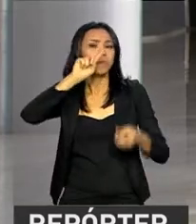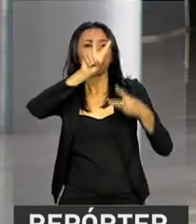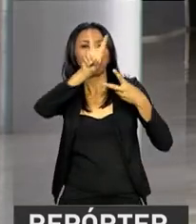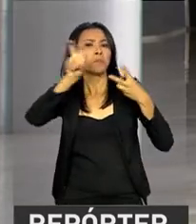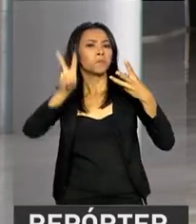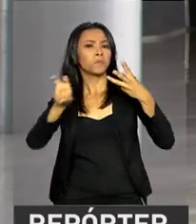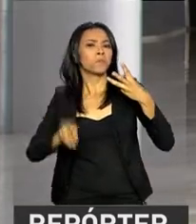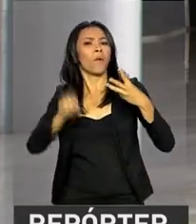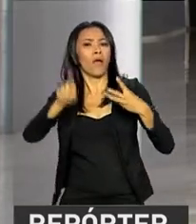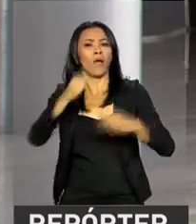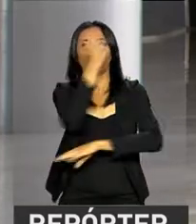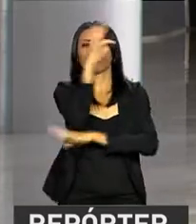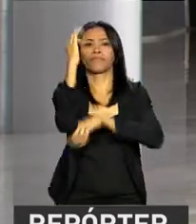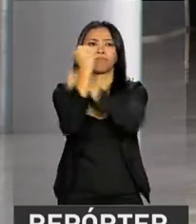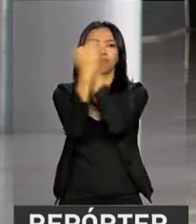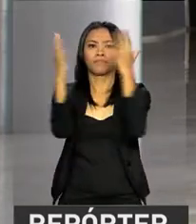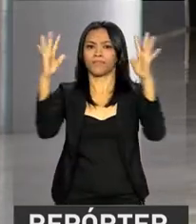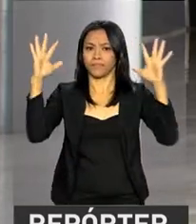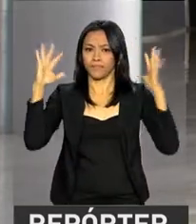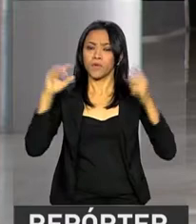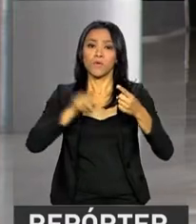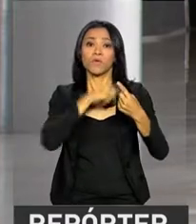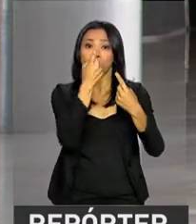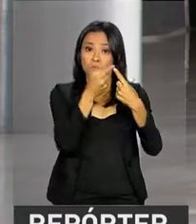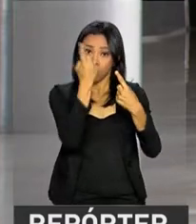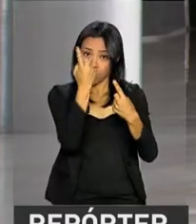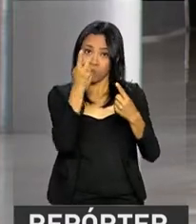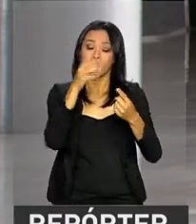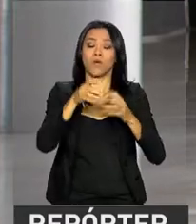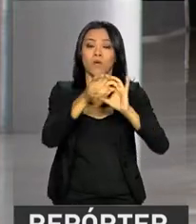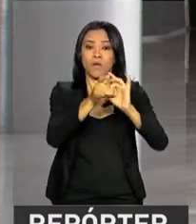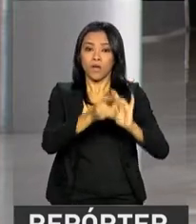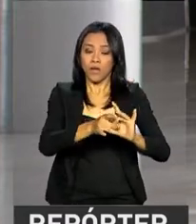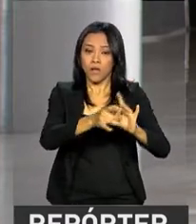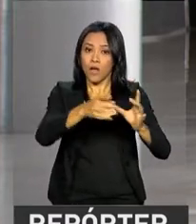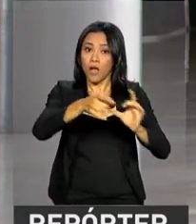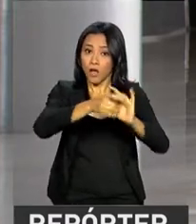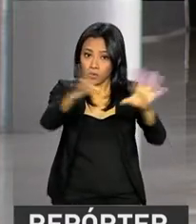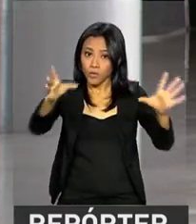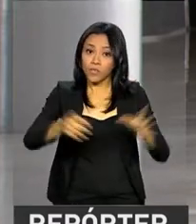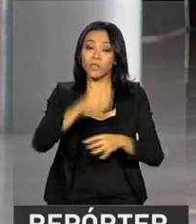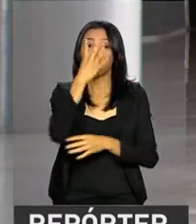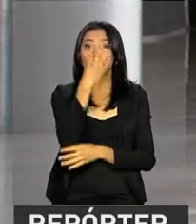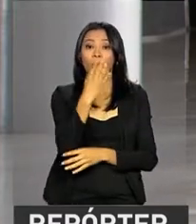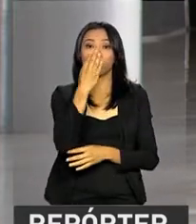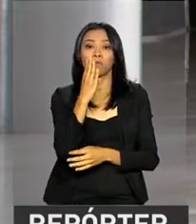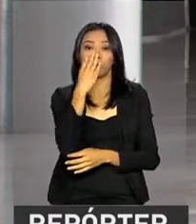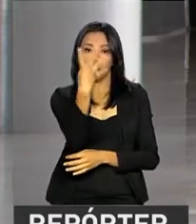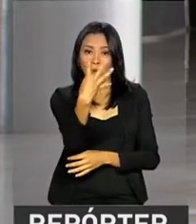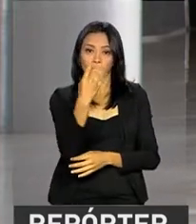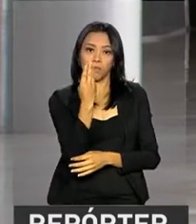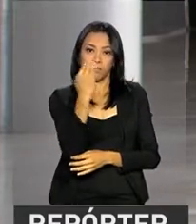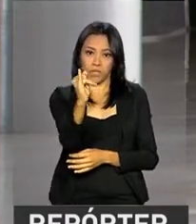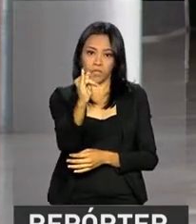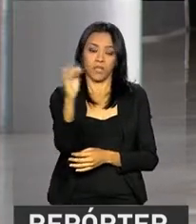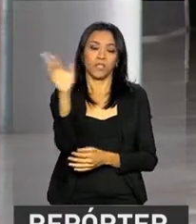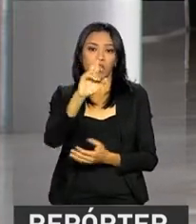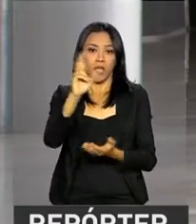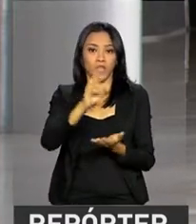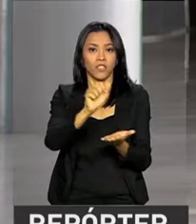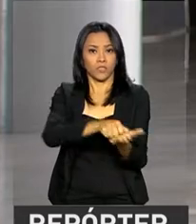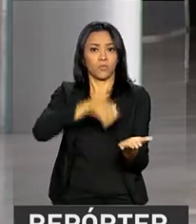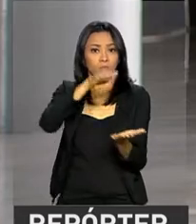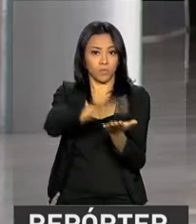ao meio ambiente. Um deles autoriza a conversão de cerca de 4 bilhões de reais de multas